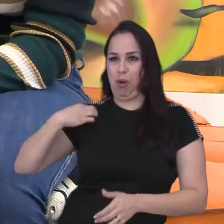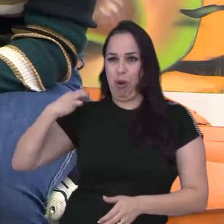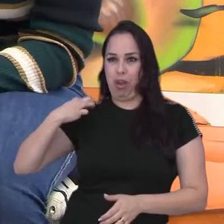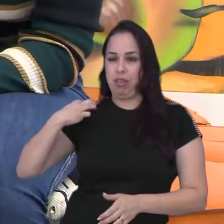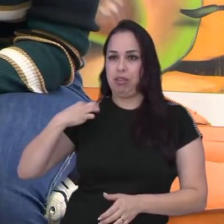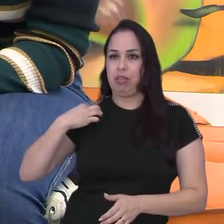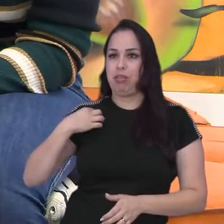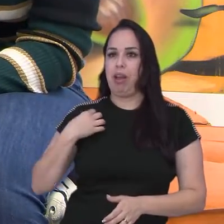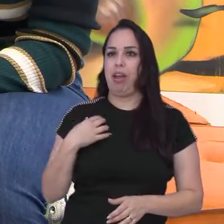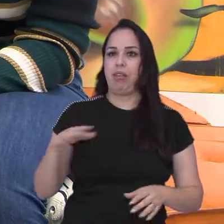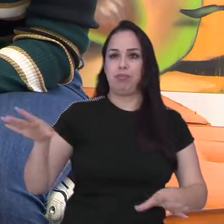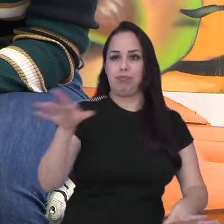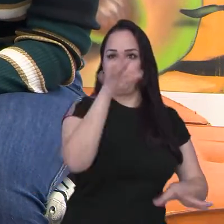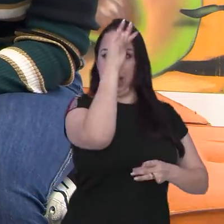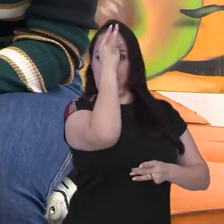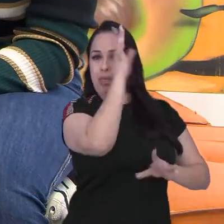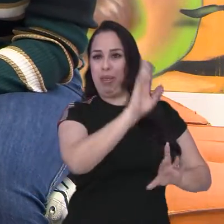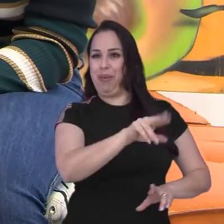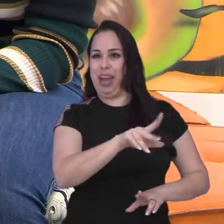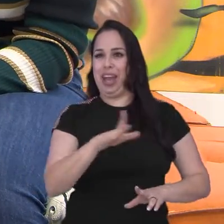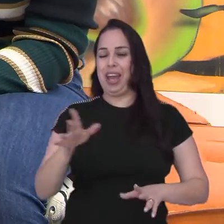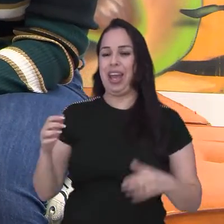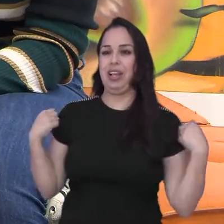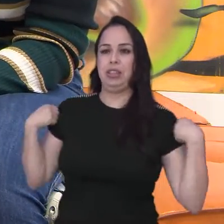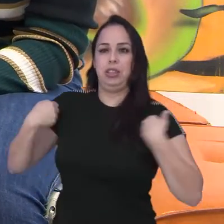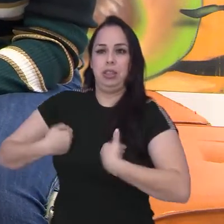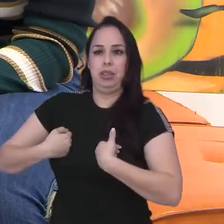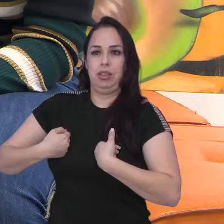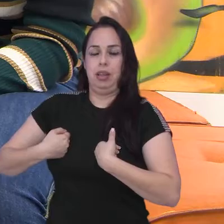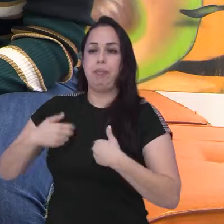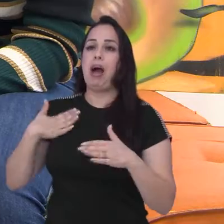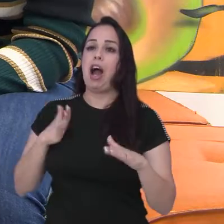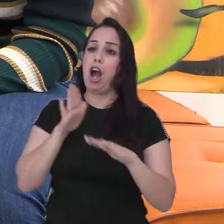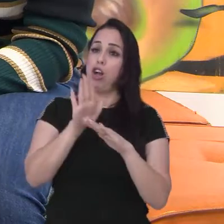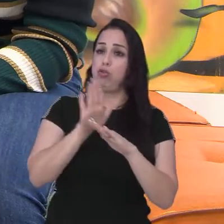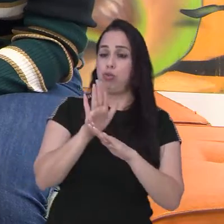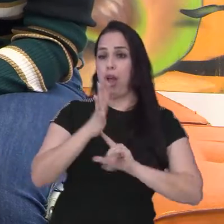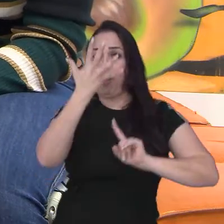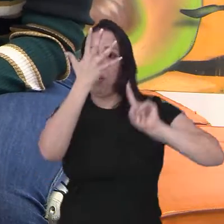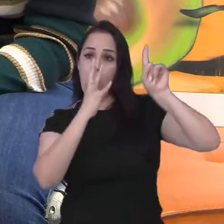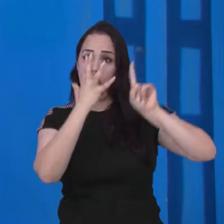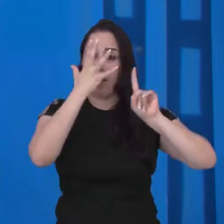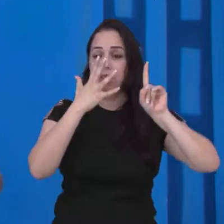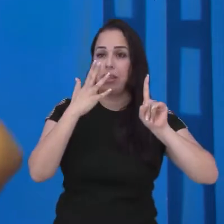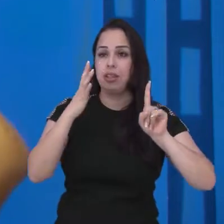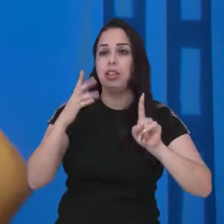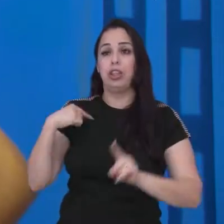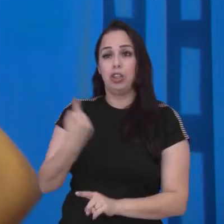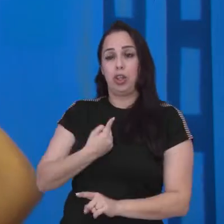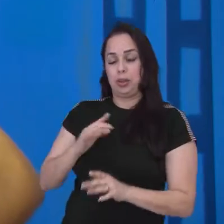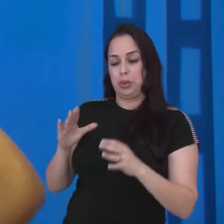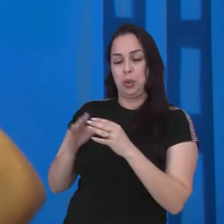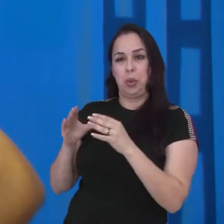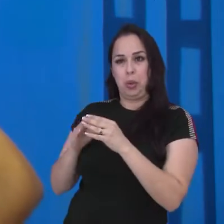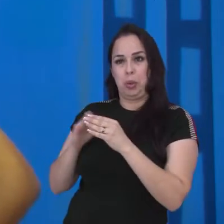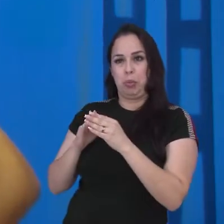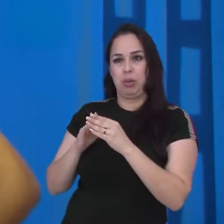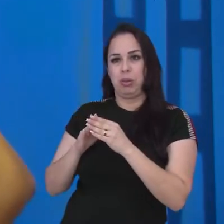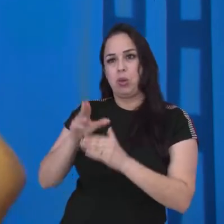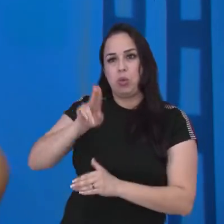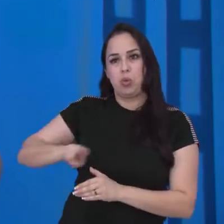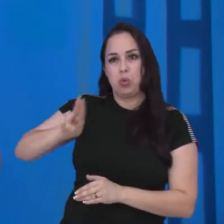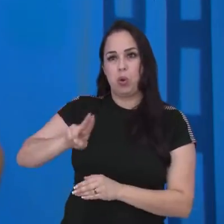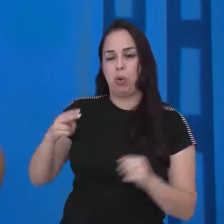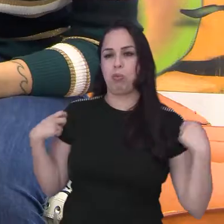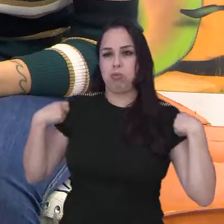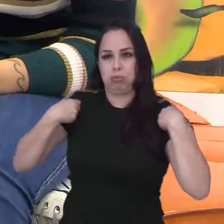não era nem fantasia, assim, para complementar o bloco carnavalesco, então a gente foi com a camisa do